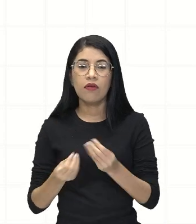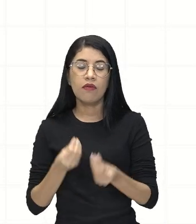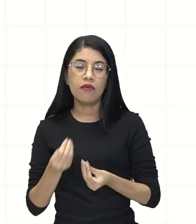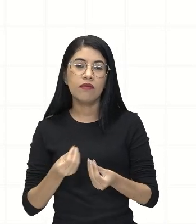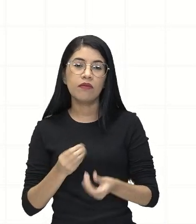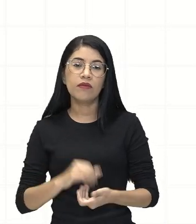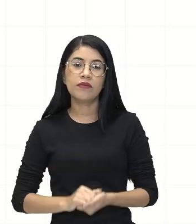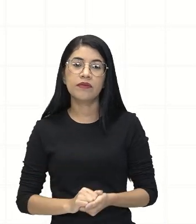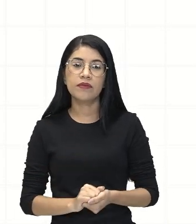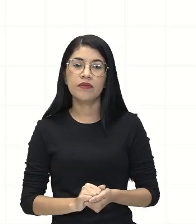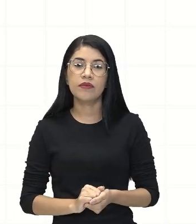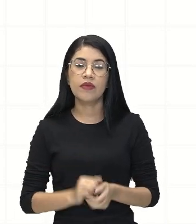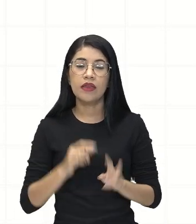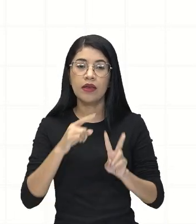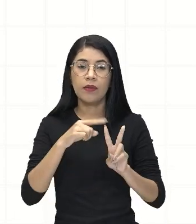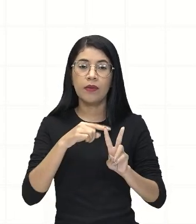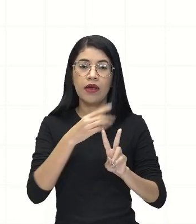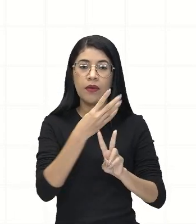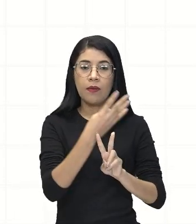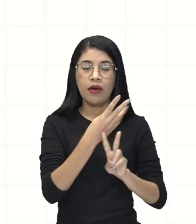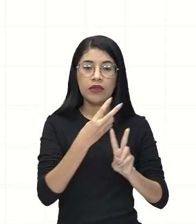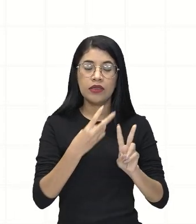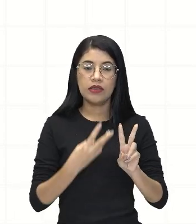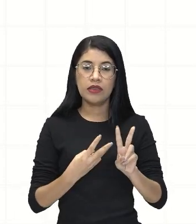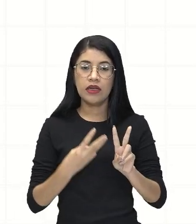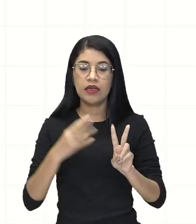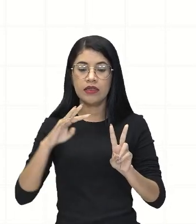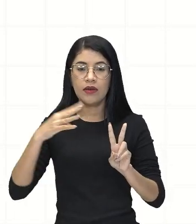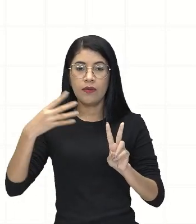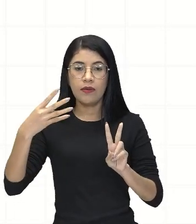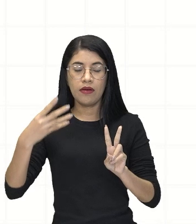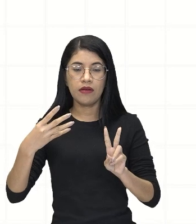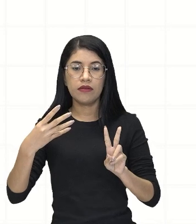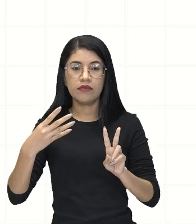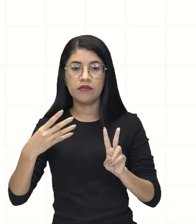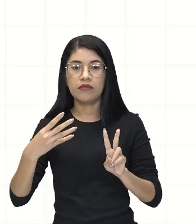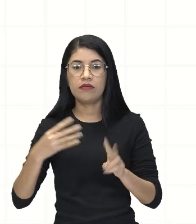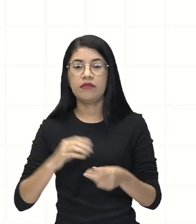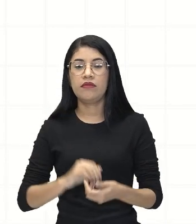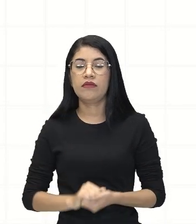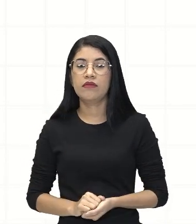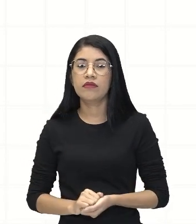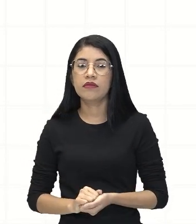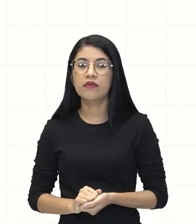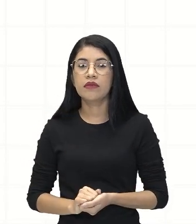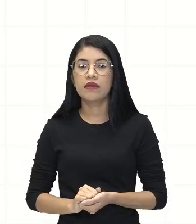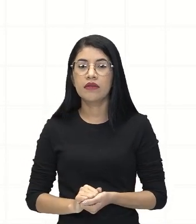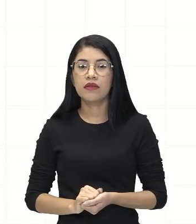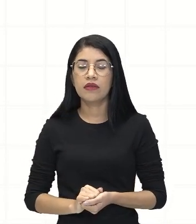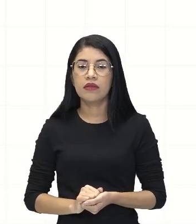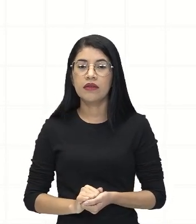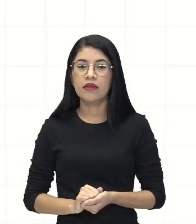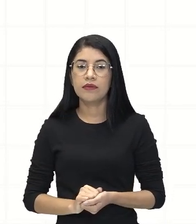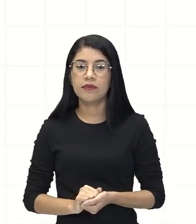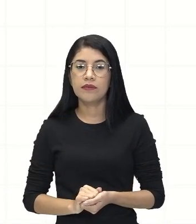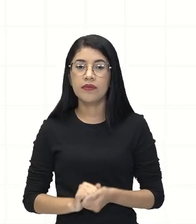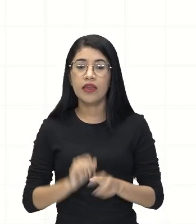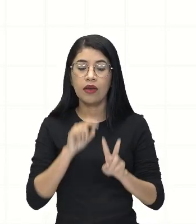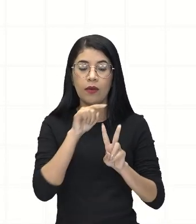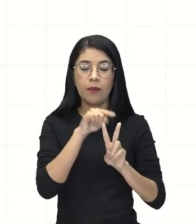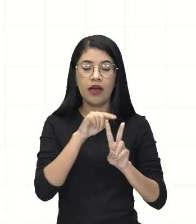raiz quarta de 3 ao elevado à quarta, beleza? O índice